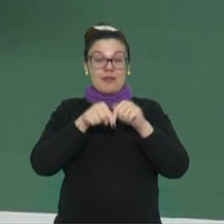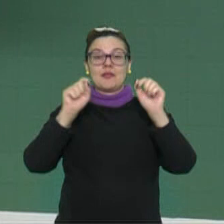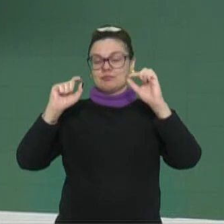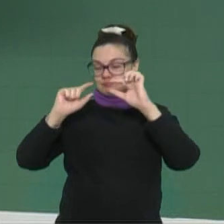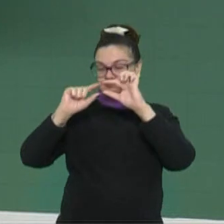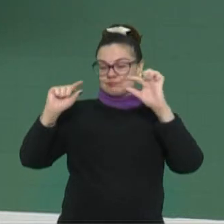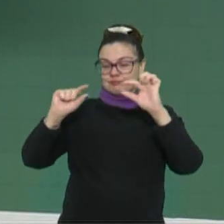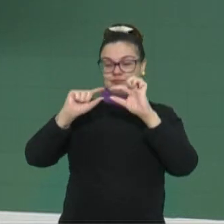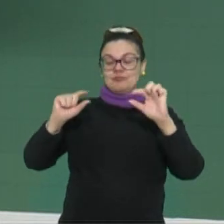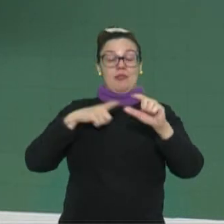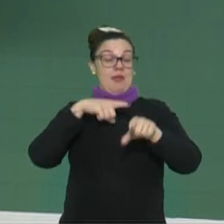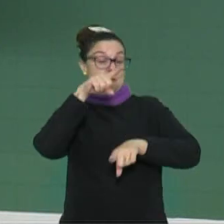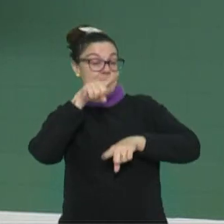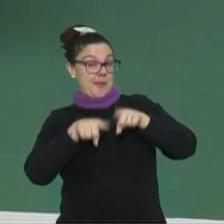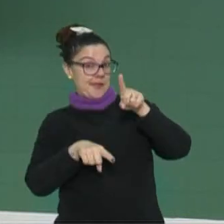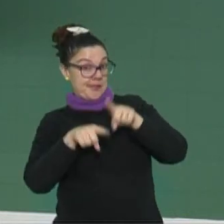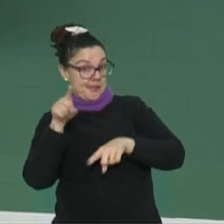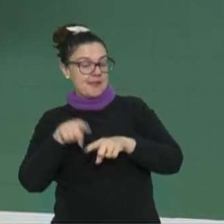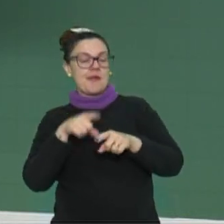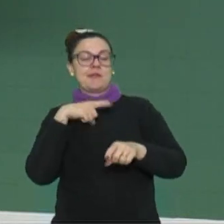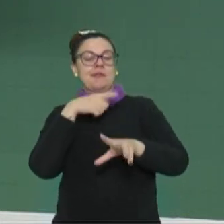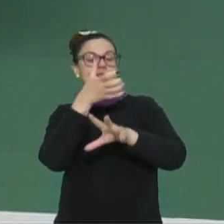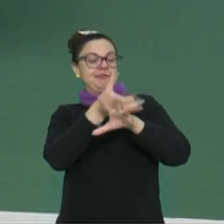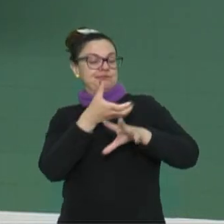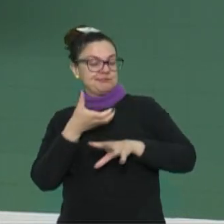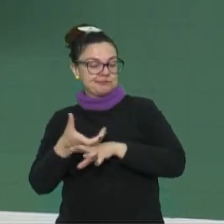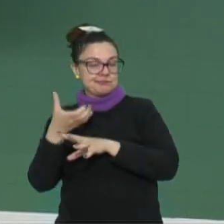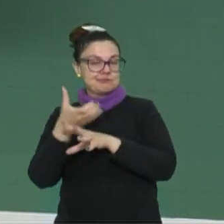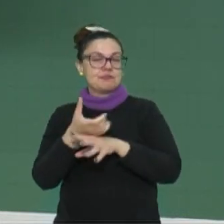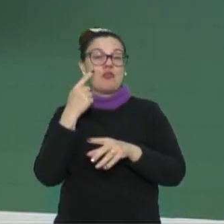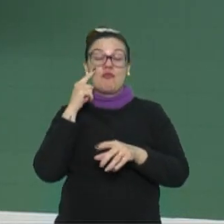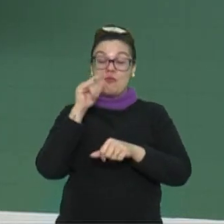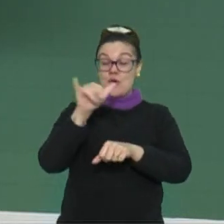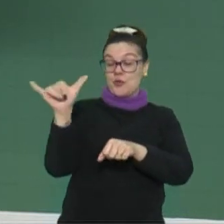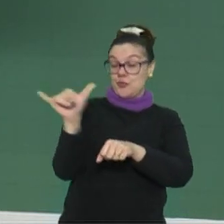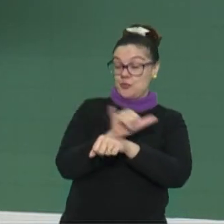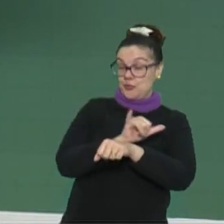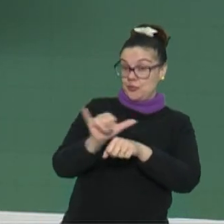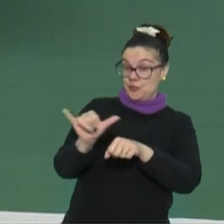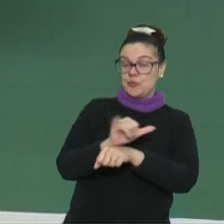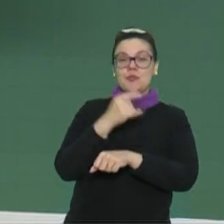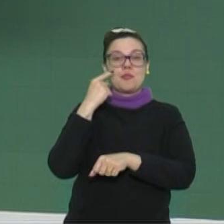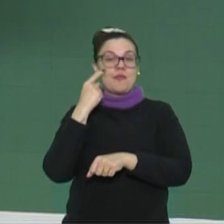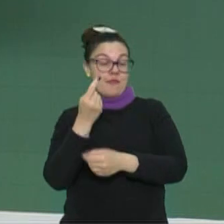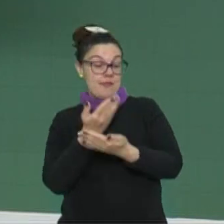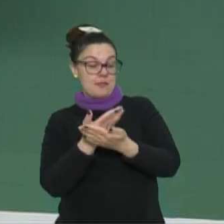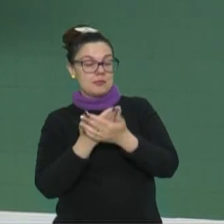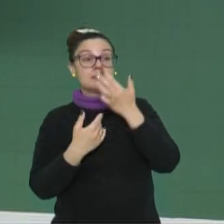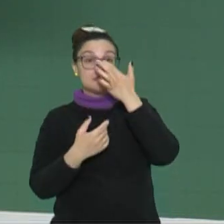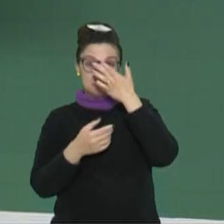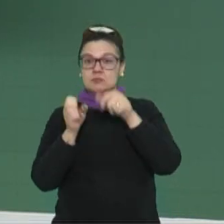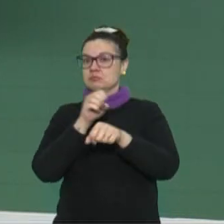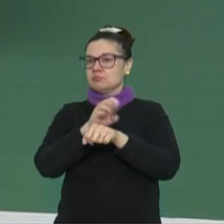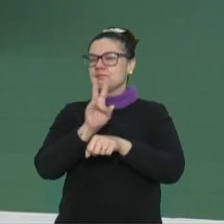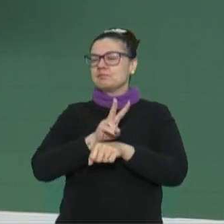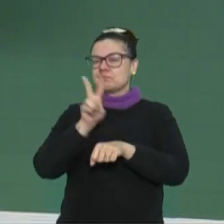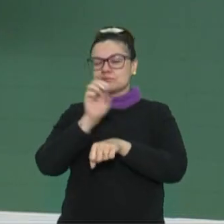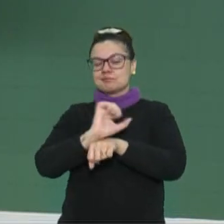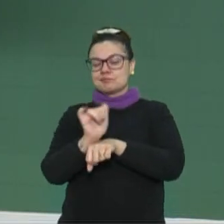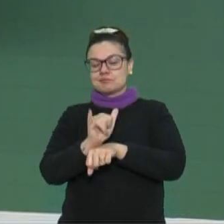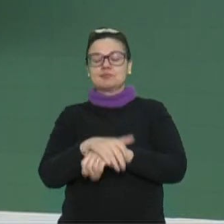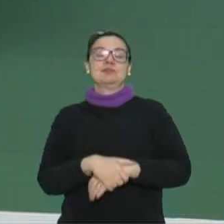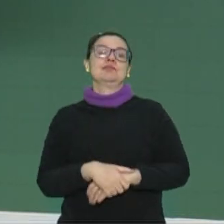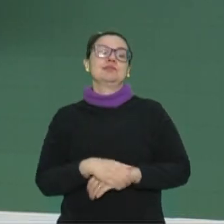links, tem os materiais, você pode voltar no YouTube, por exemplo, para rever essas aulas. Inclusive, recomendo que faça isso depois